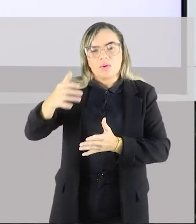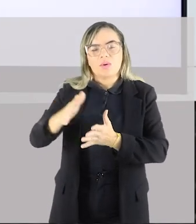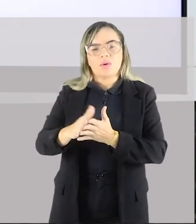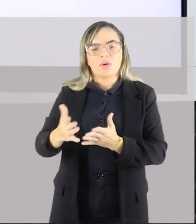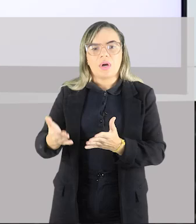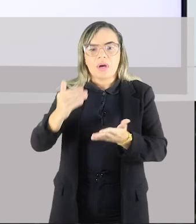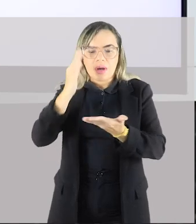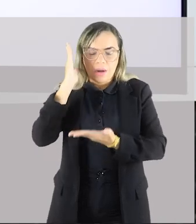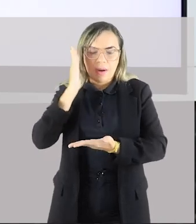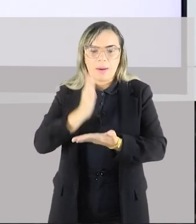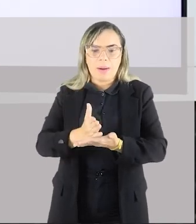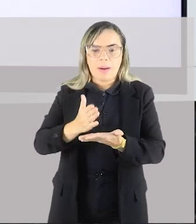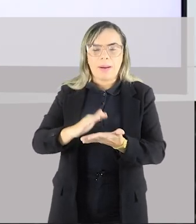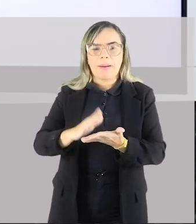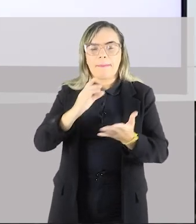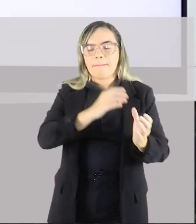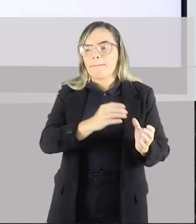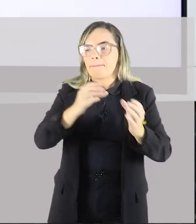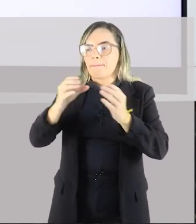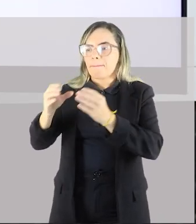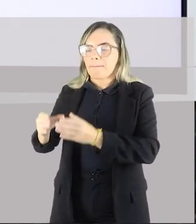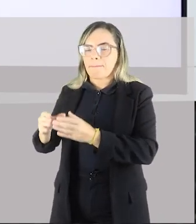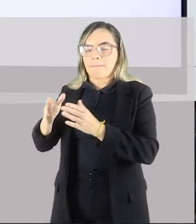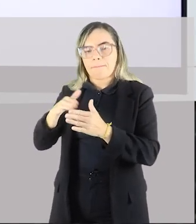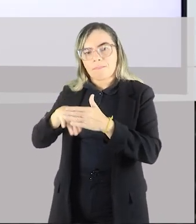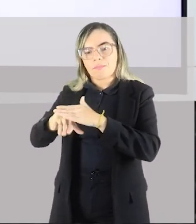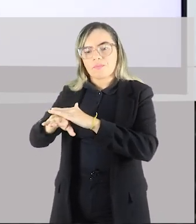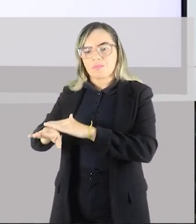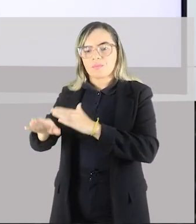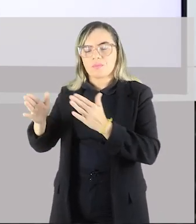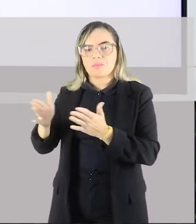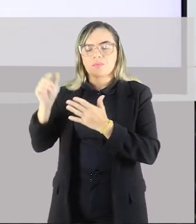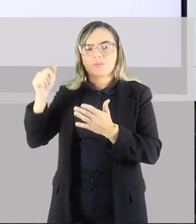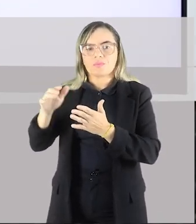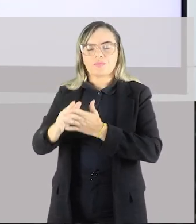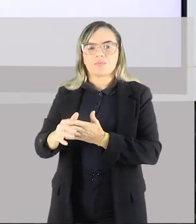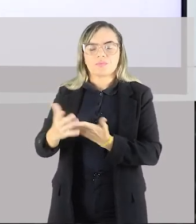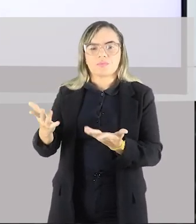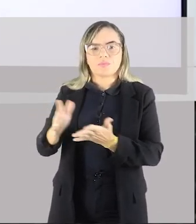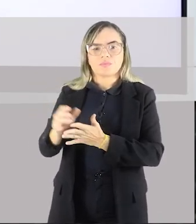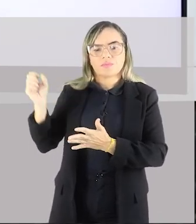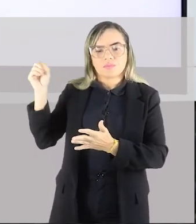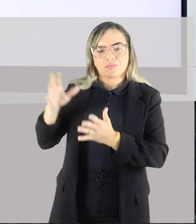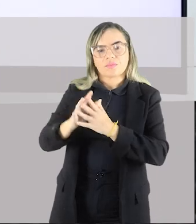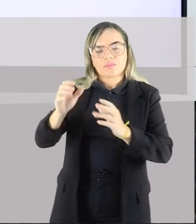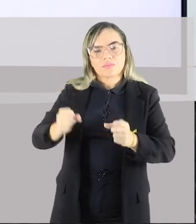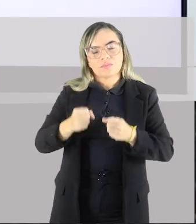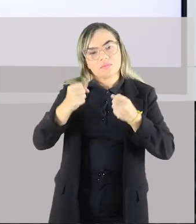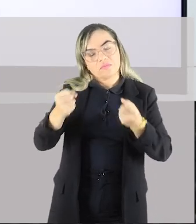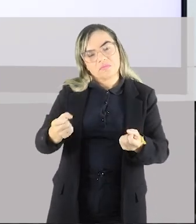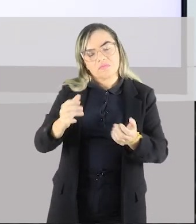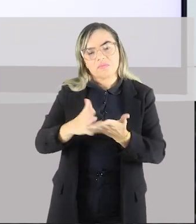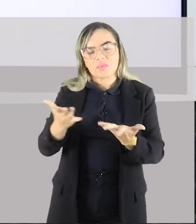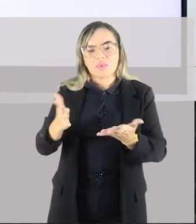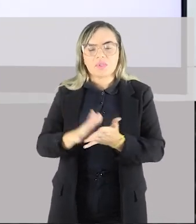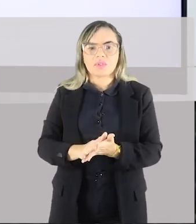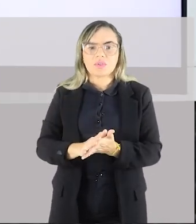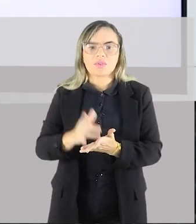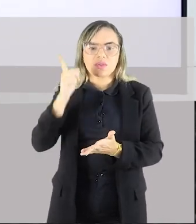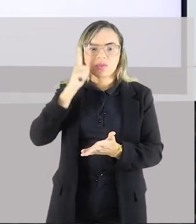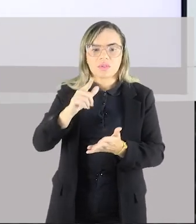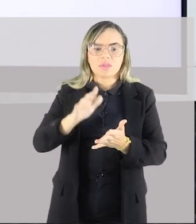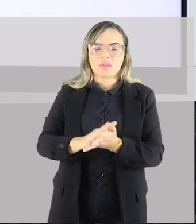tomou metade, você vai guardar ela, né, ali ao abrigo de luz e pode funcionar, mas talvez não seja, né, a nossa